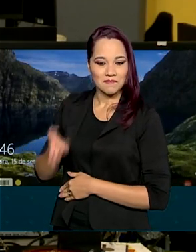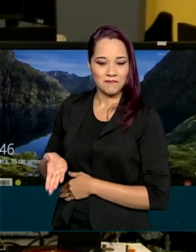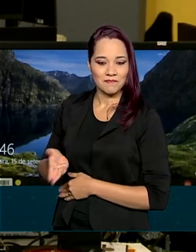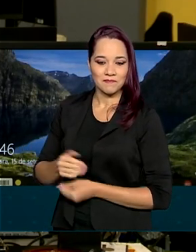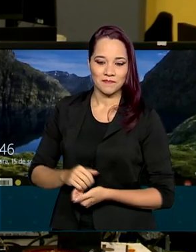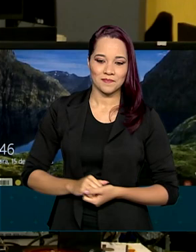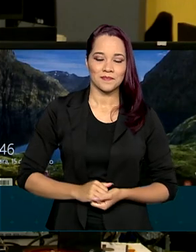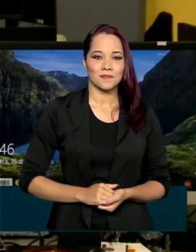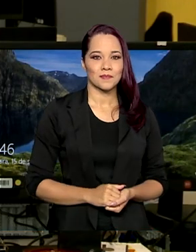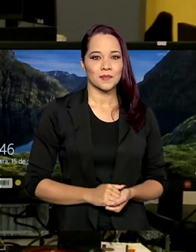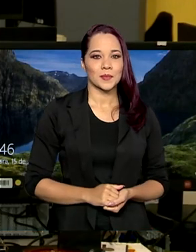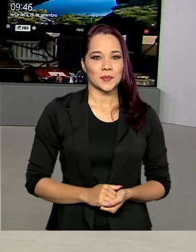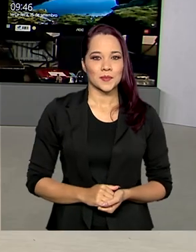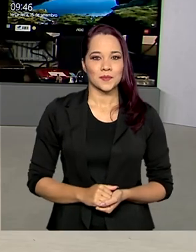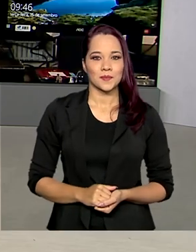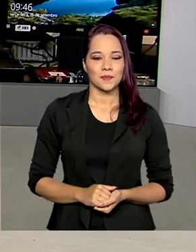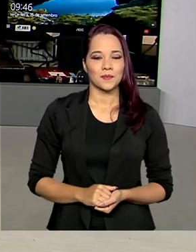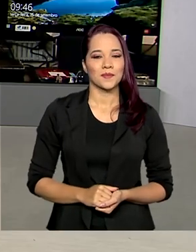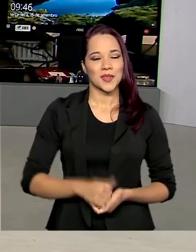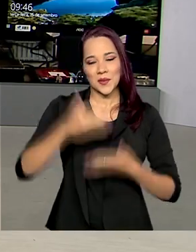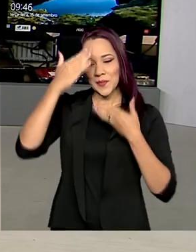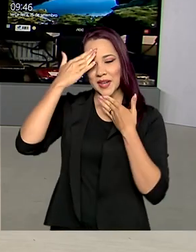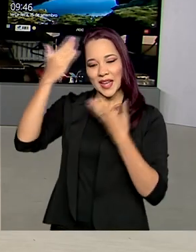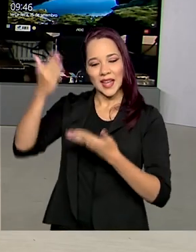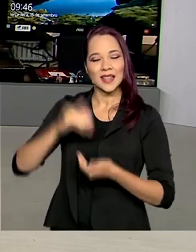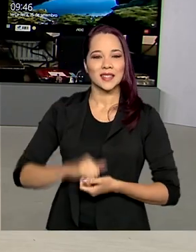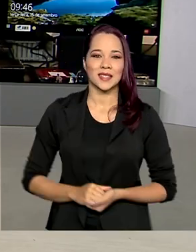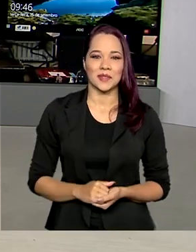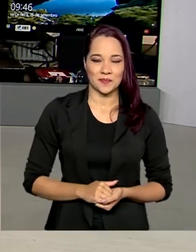abono salarial. Renata. Obrigada Cláudia pelas suas informações.